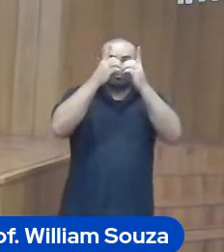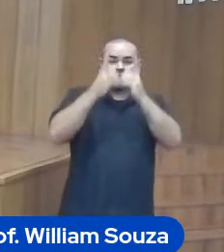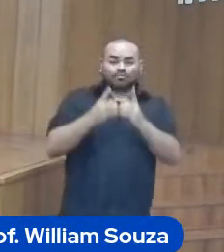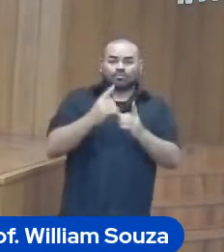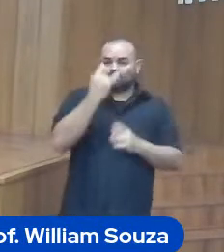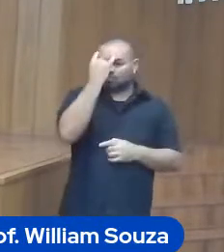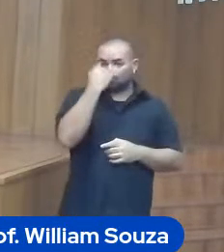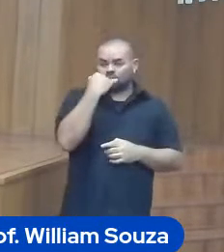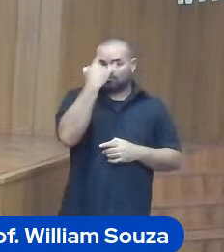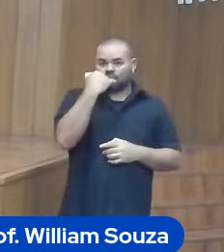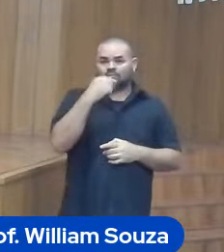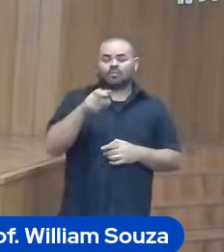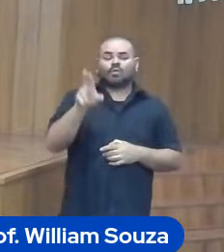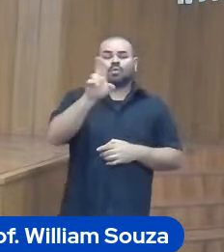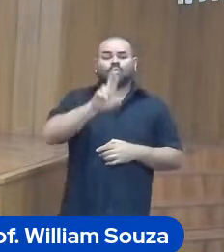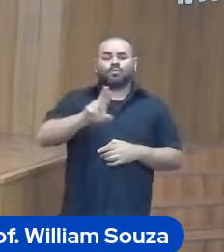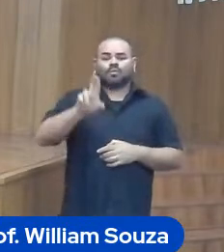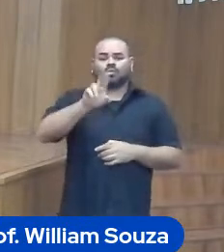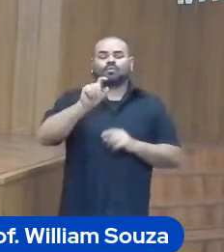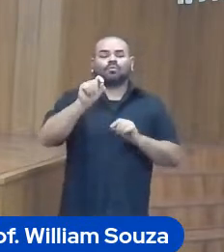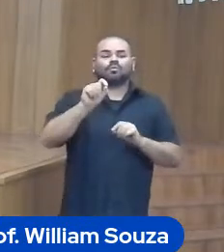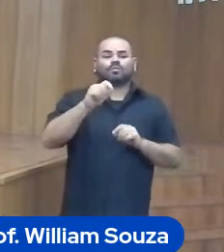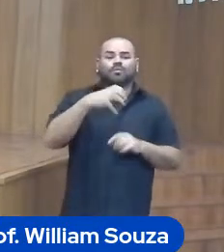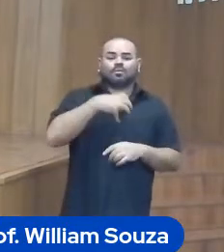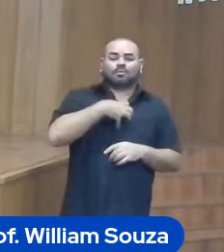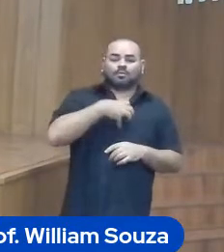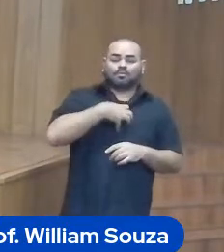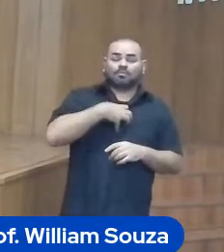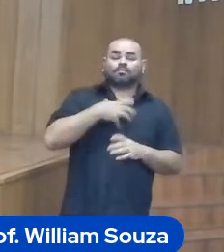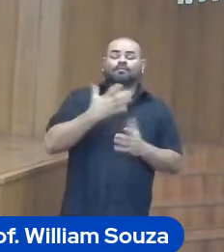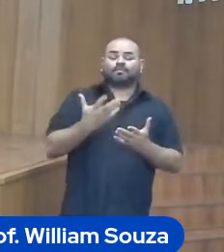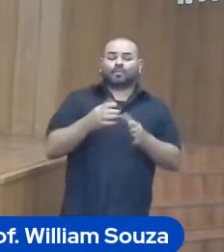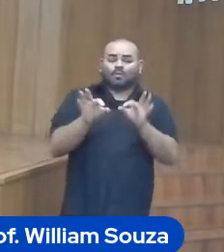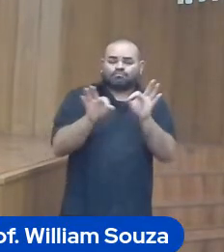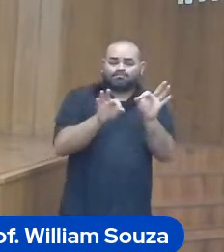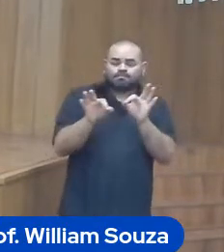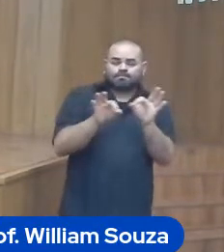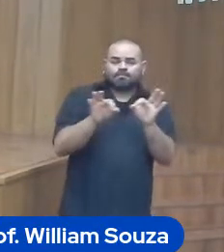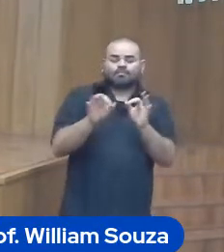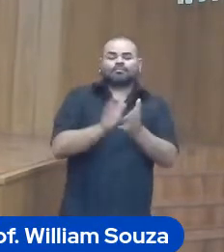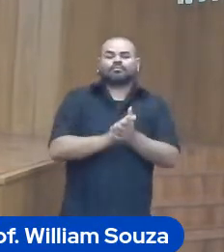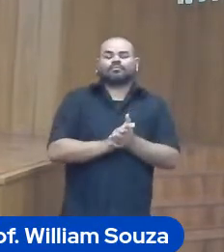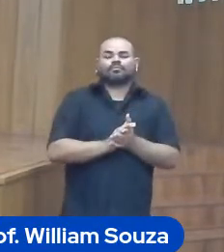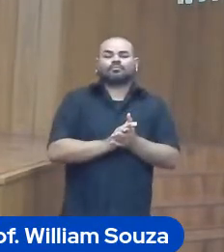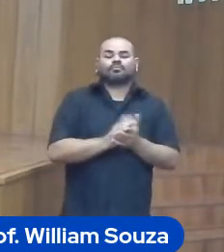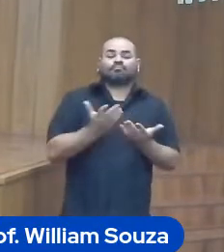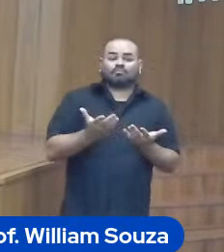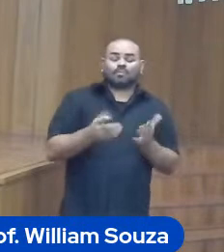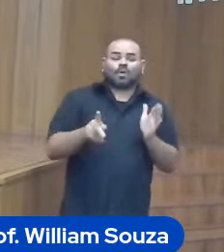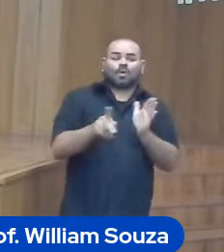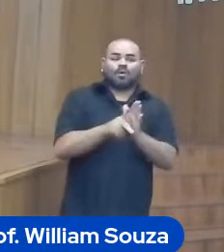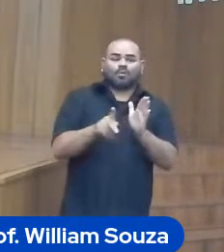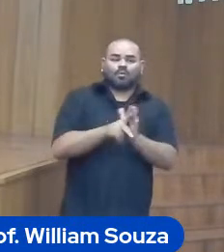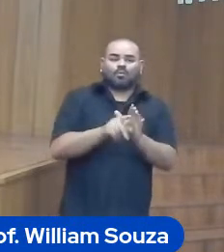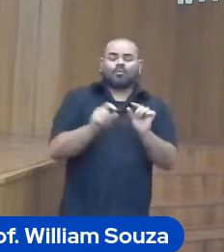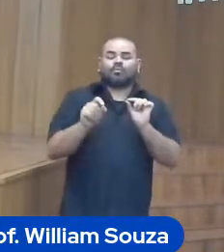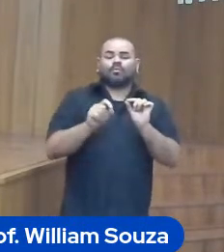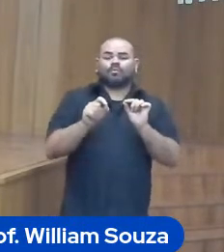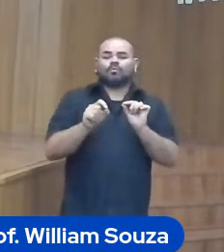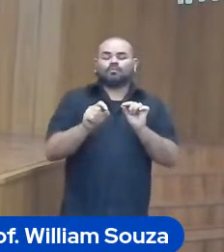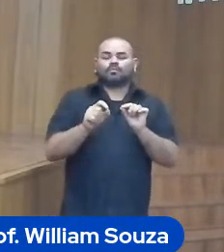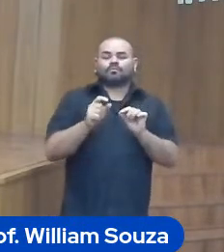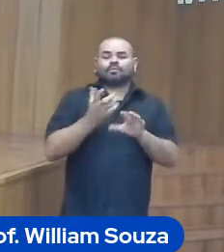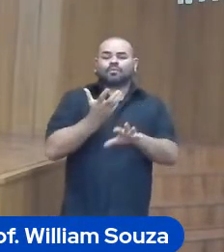que utiliza apenas sons e atividades motoras. Atua nas áreas de avaliações em larga